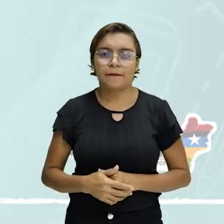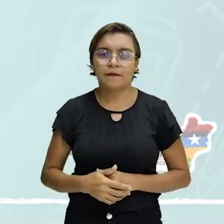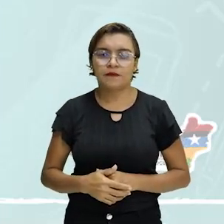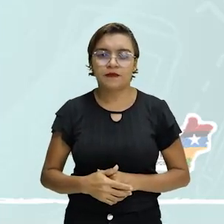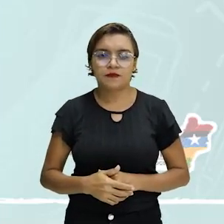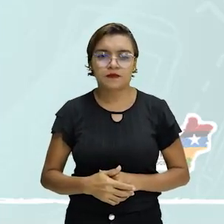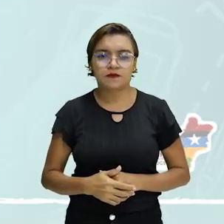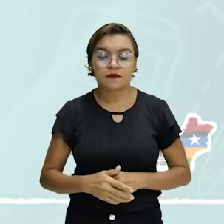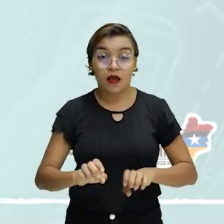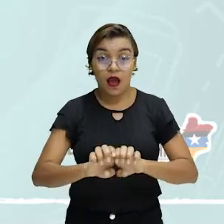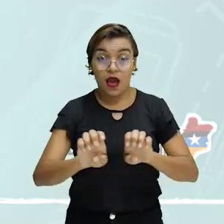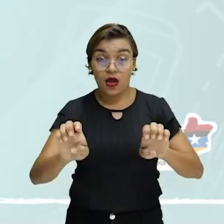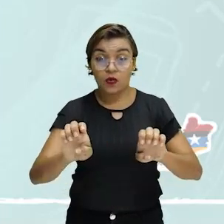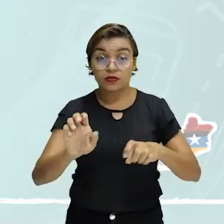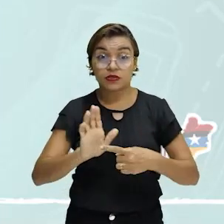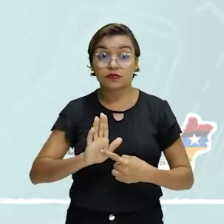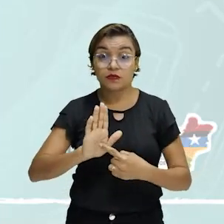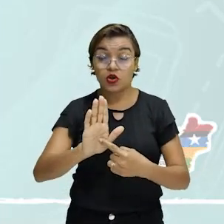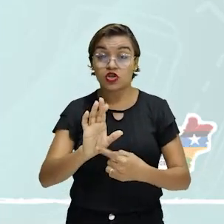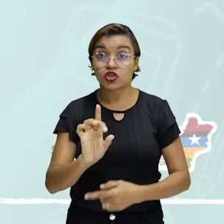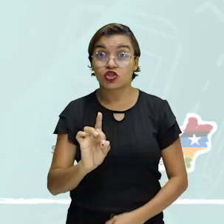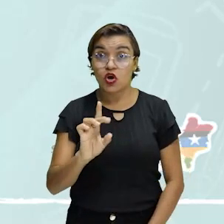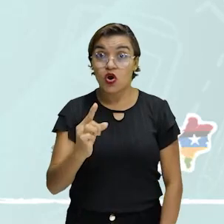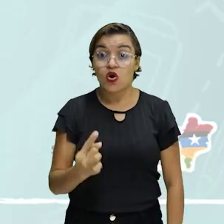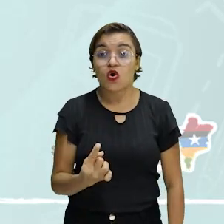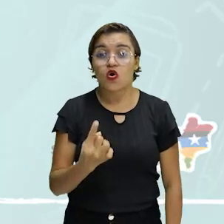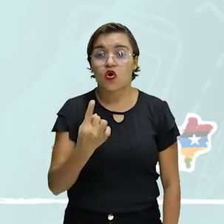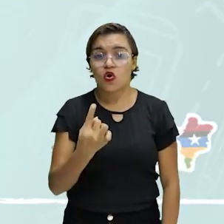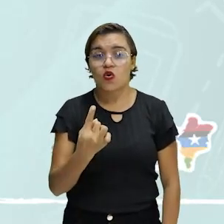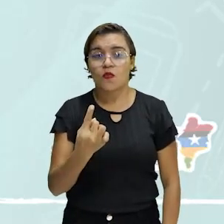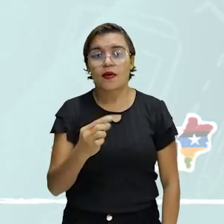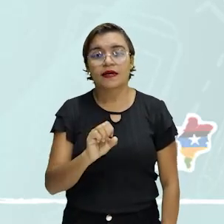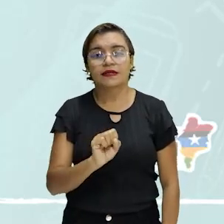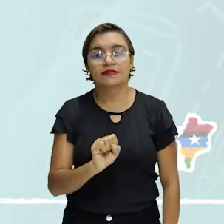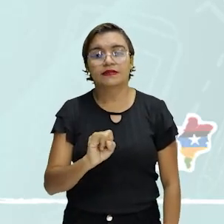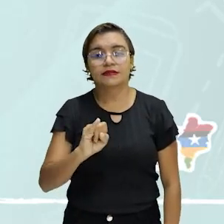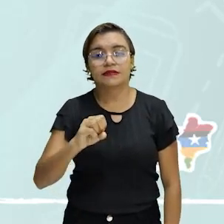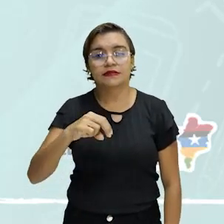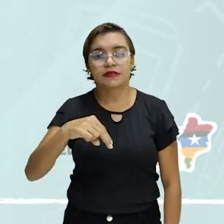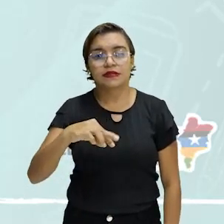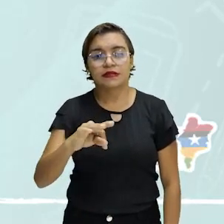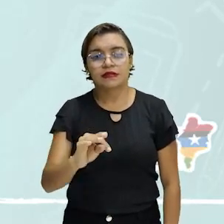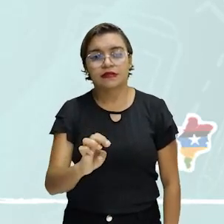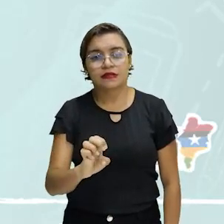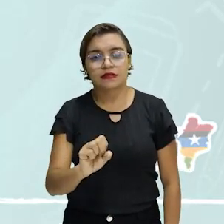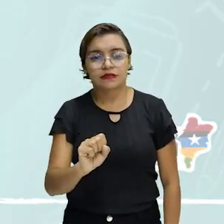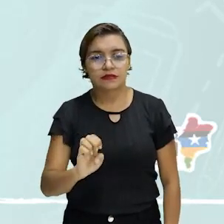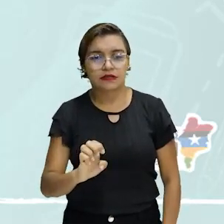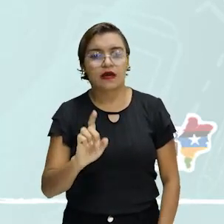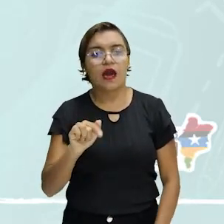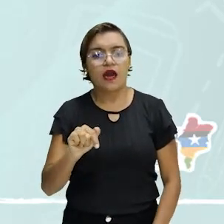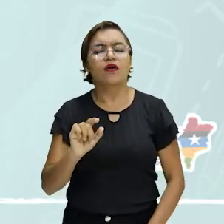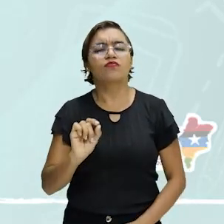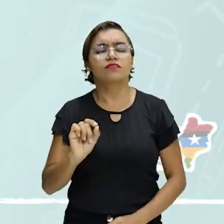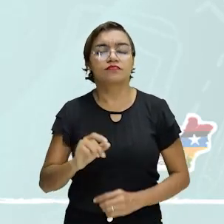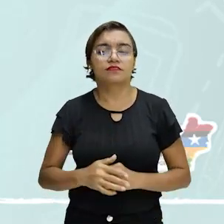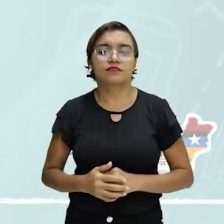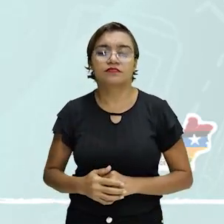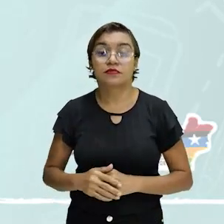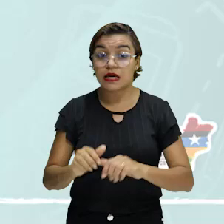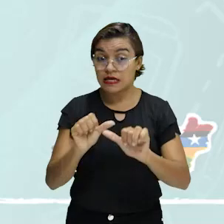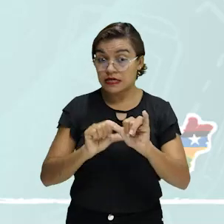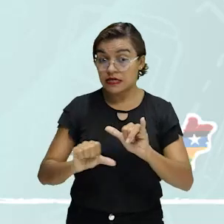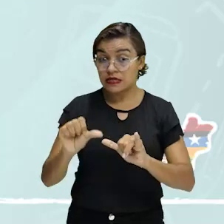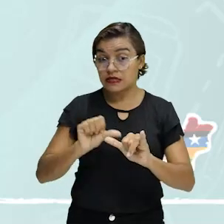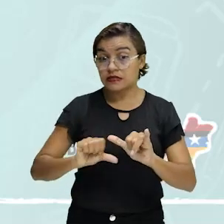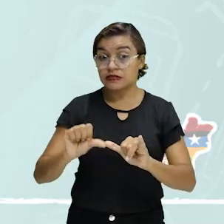uma uma reação de sntese é olha só que que é a reação de síntese a reação de